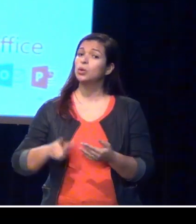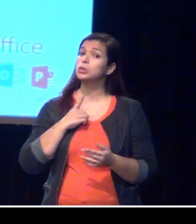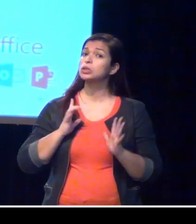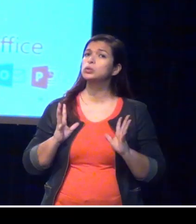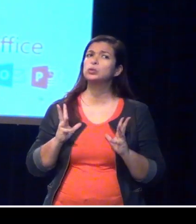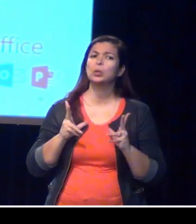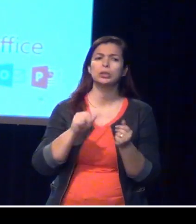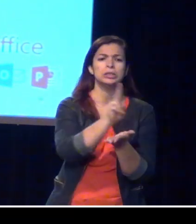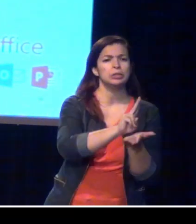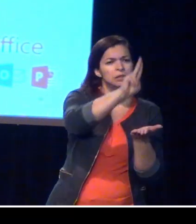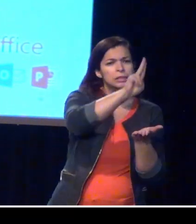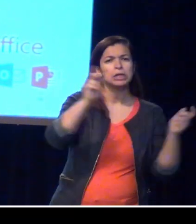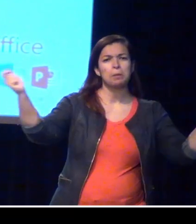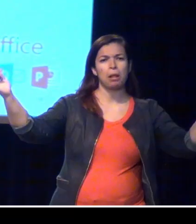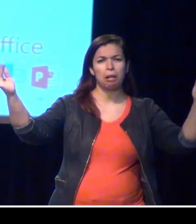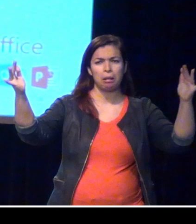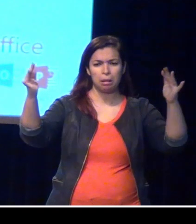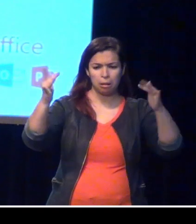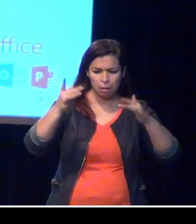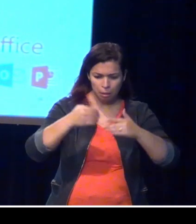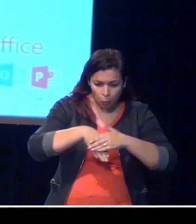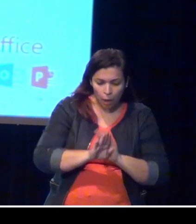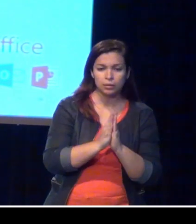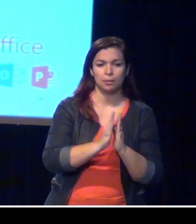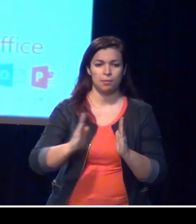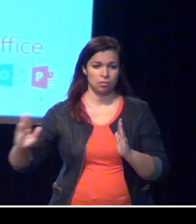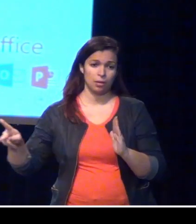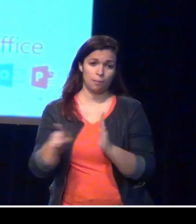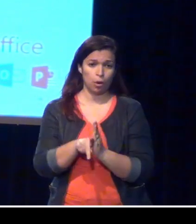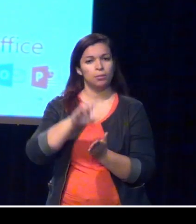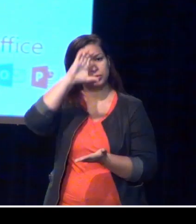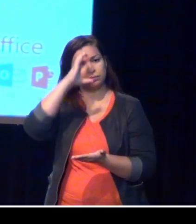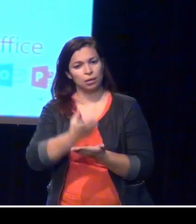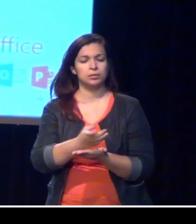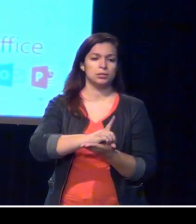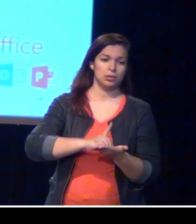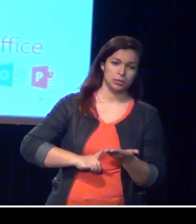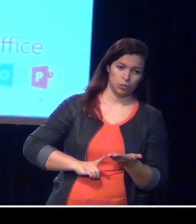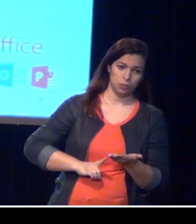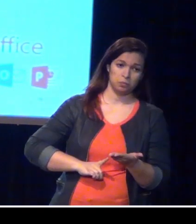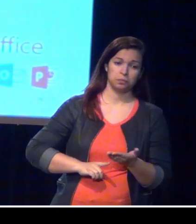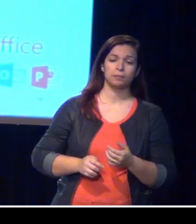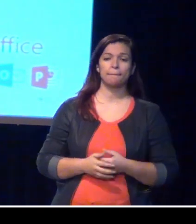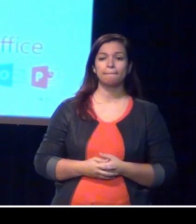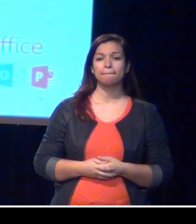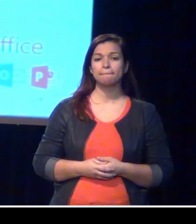as universidades, públicas e privadas, né? E um banco